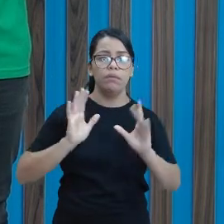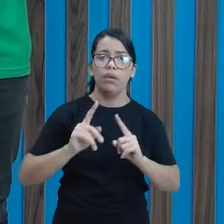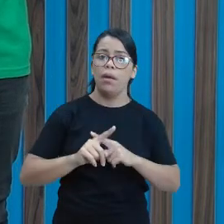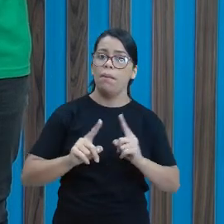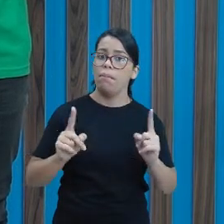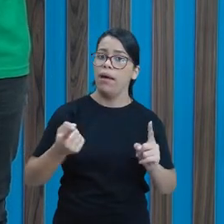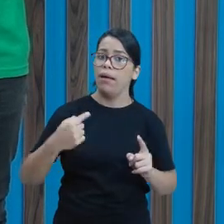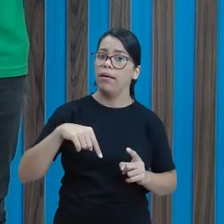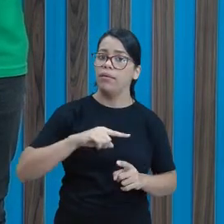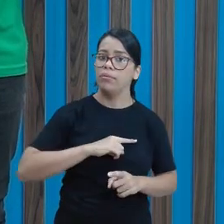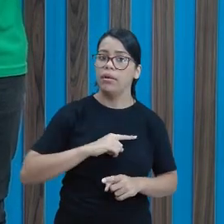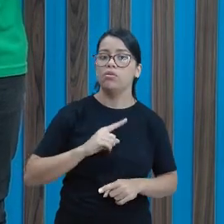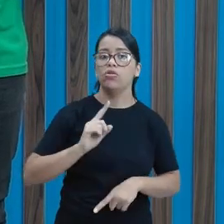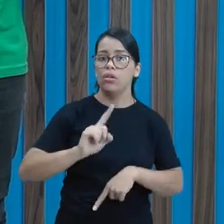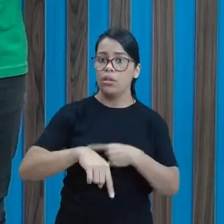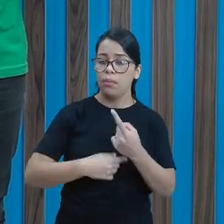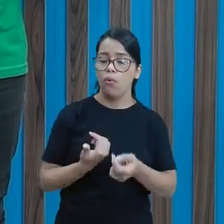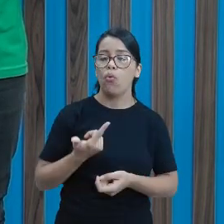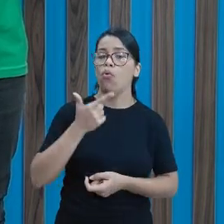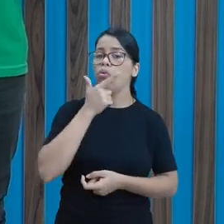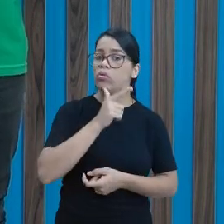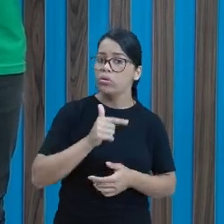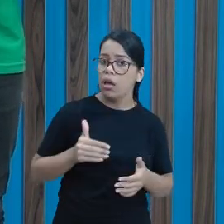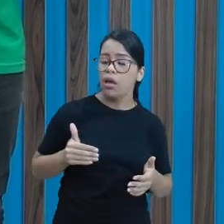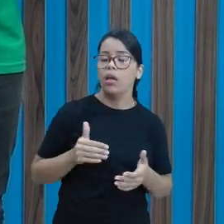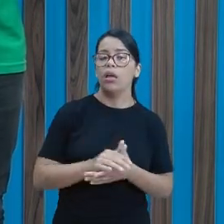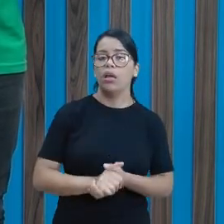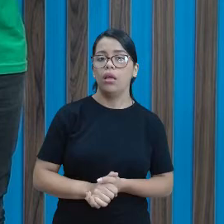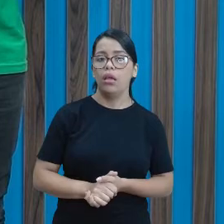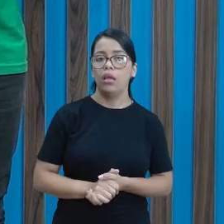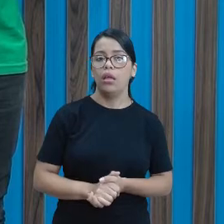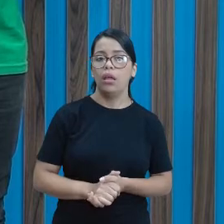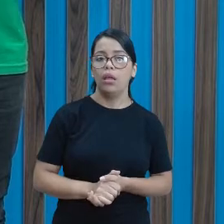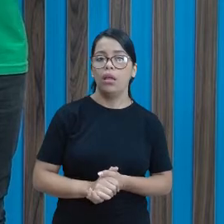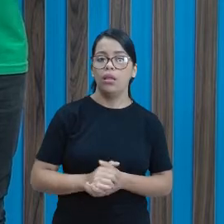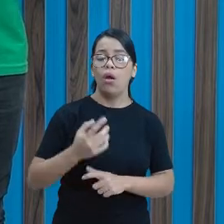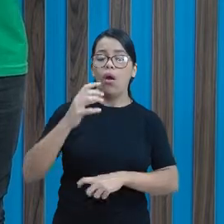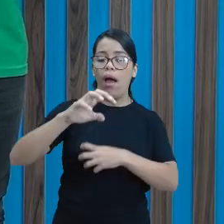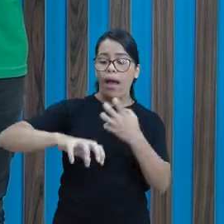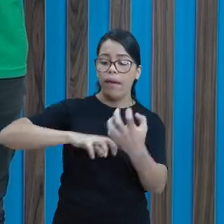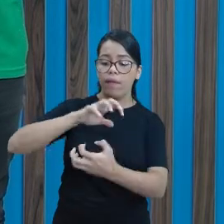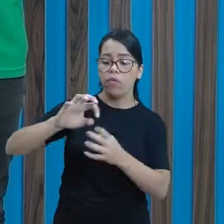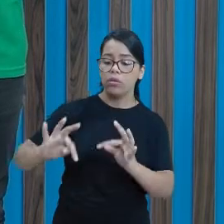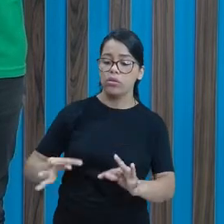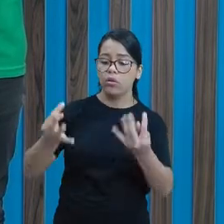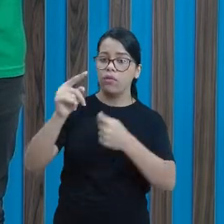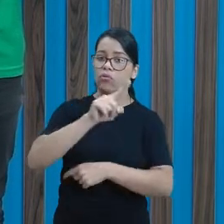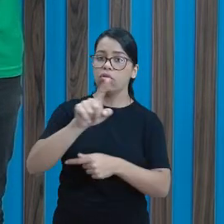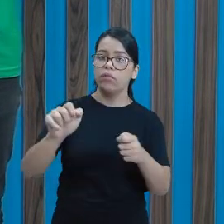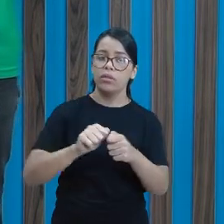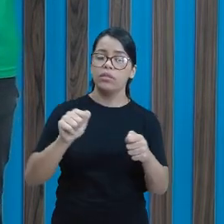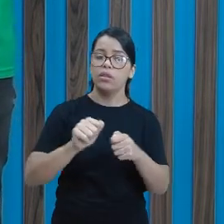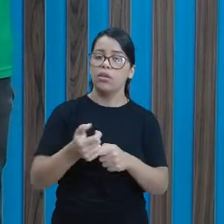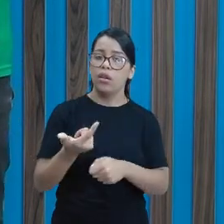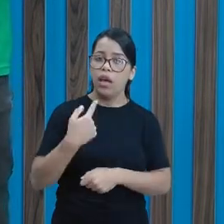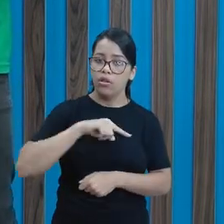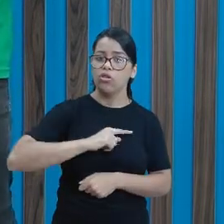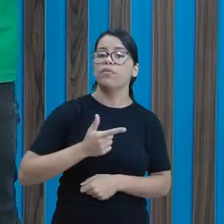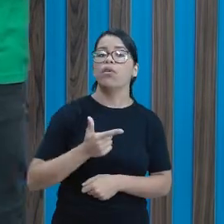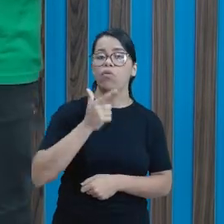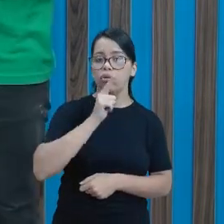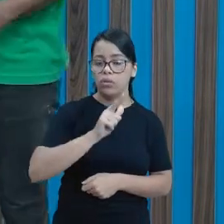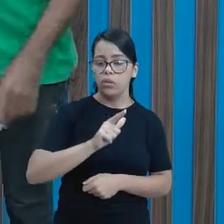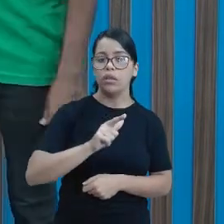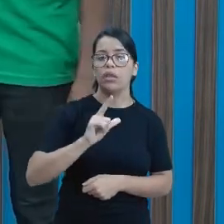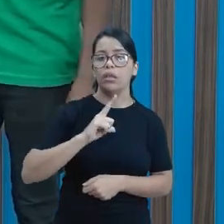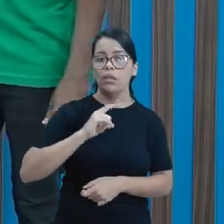a gente chega lá, gente, a revolução tecnológica que vocês estão fazendo vai fazer com que isso aconteça. Tenho certeza disso,